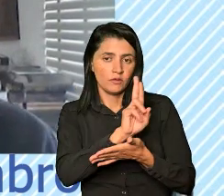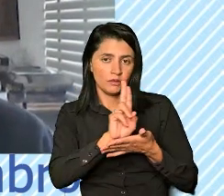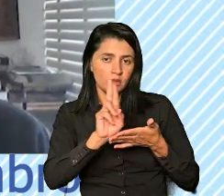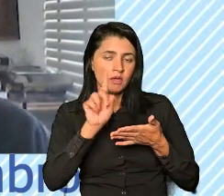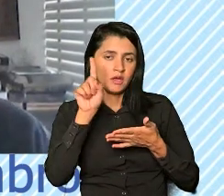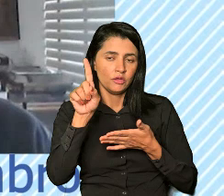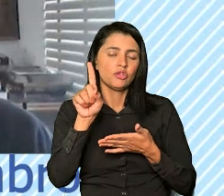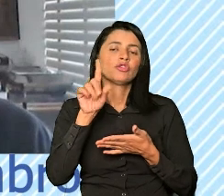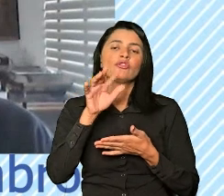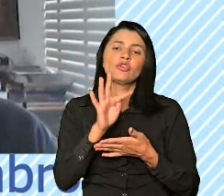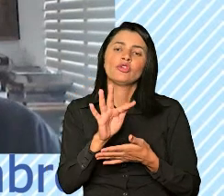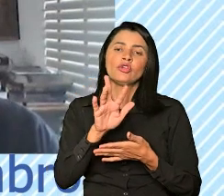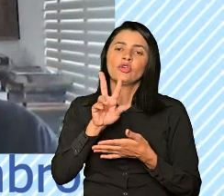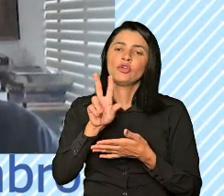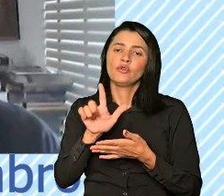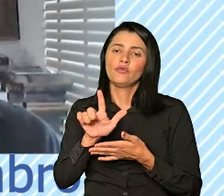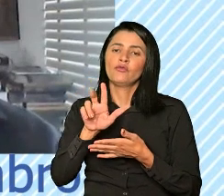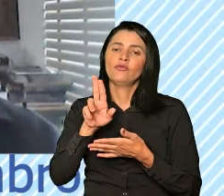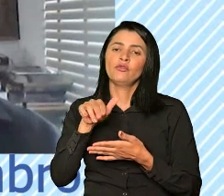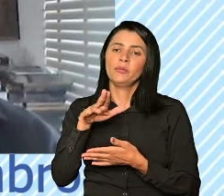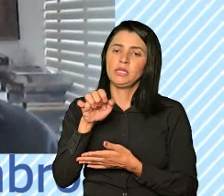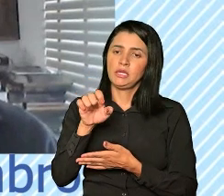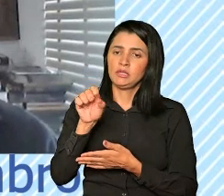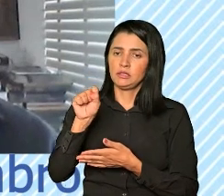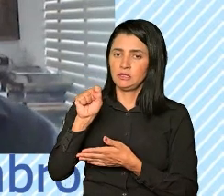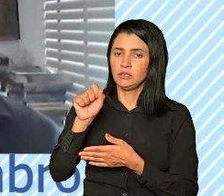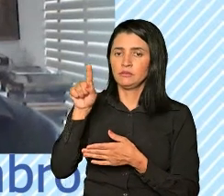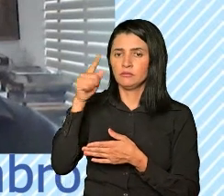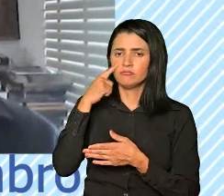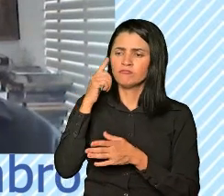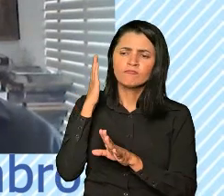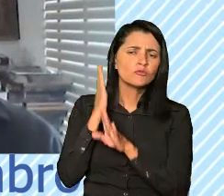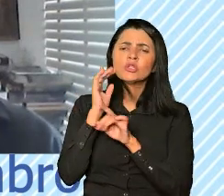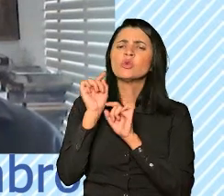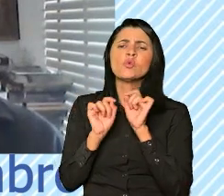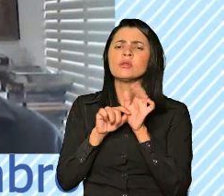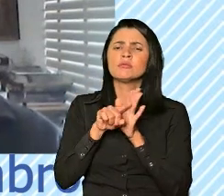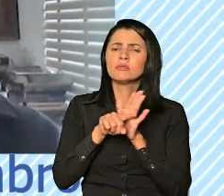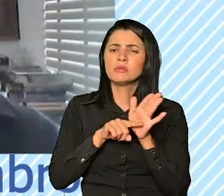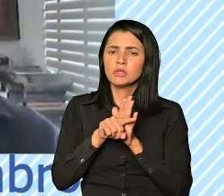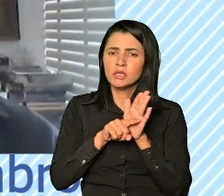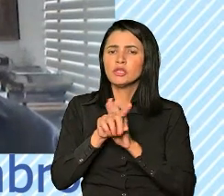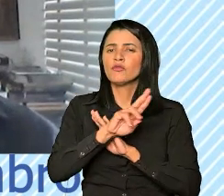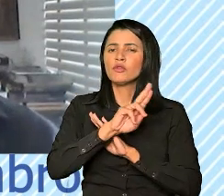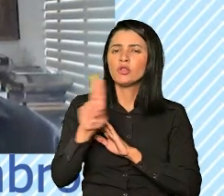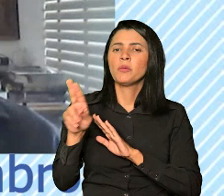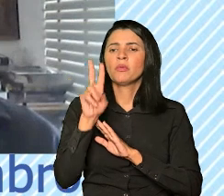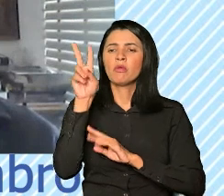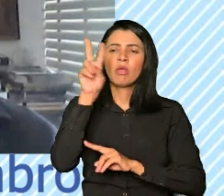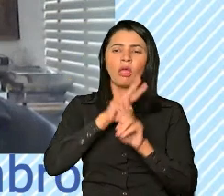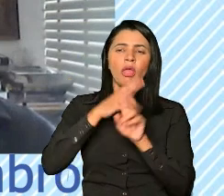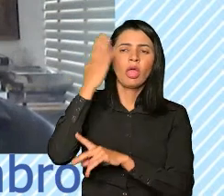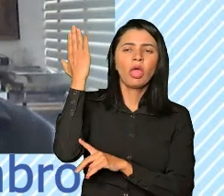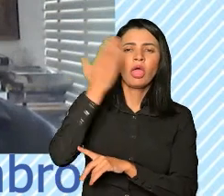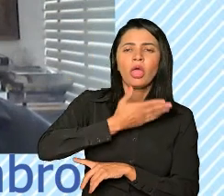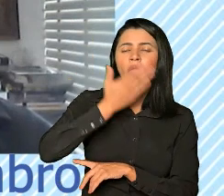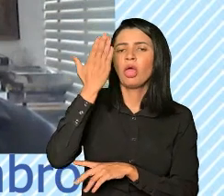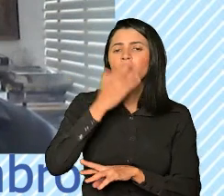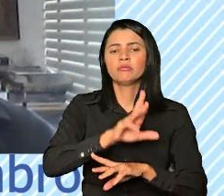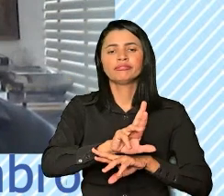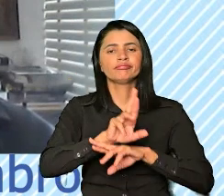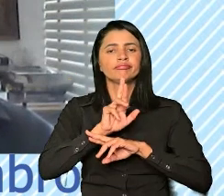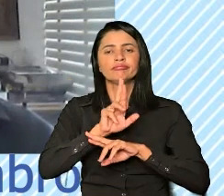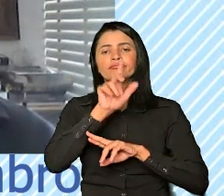Fluminense. Nessa pesquisa, eu constatei o que eu vou chamar da invisibilidade da